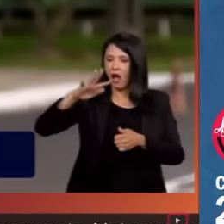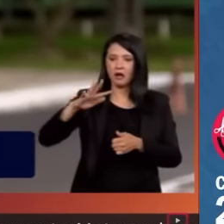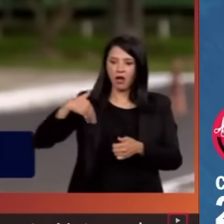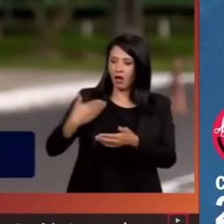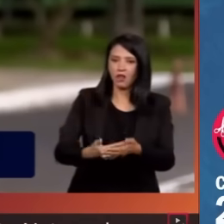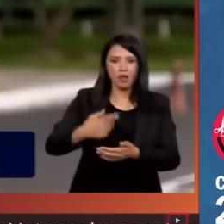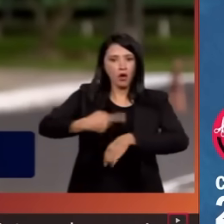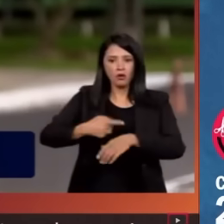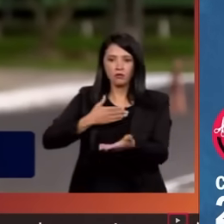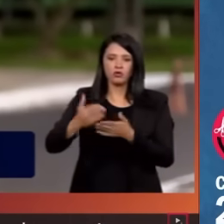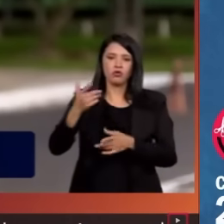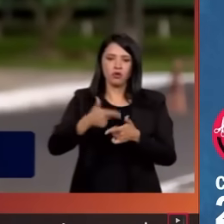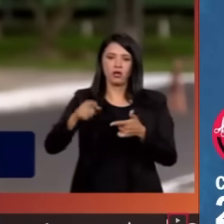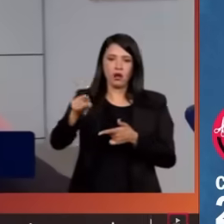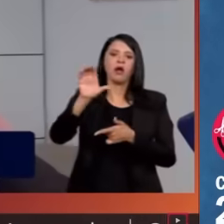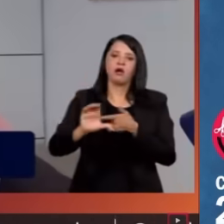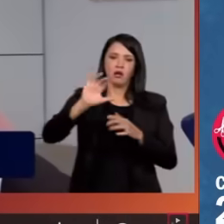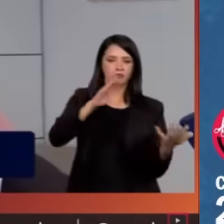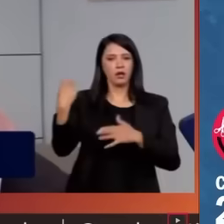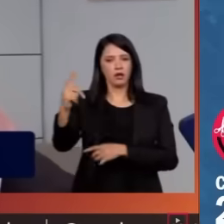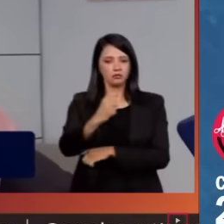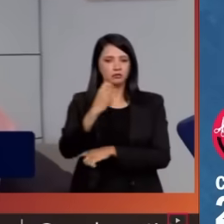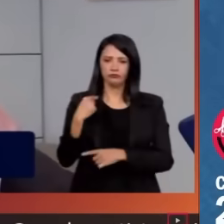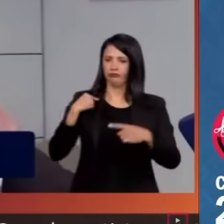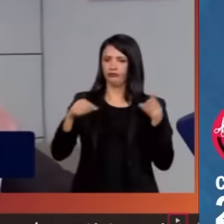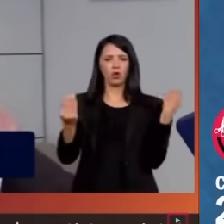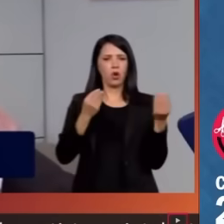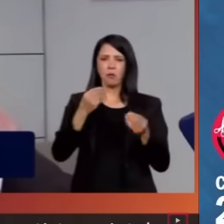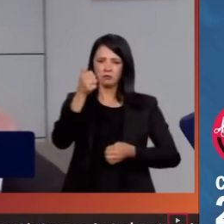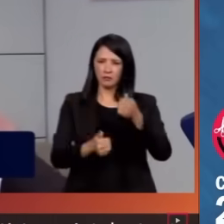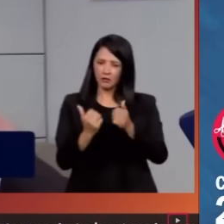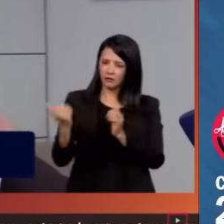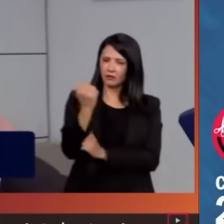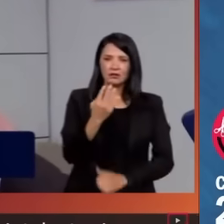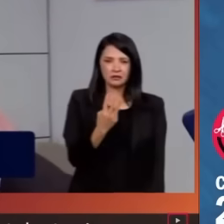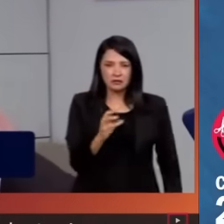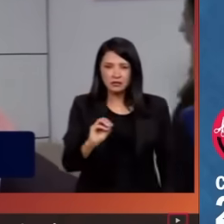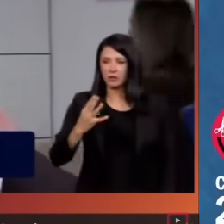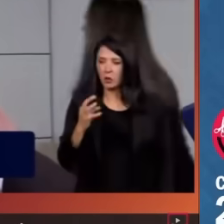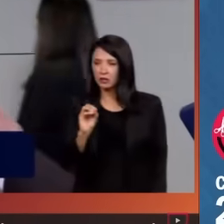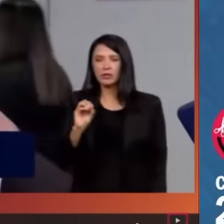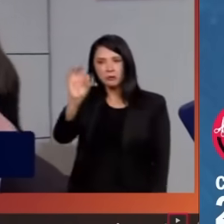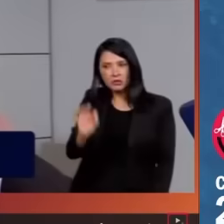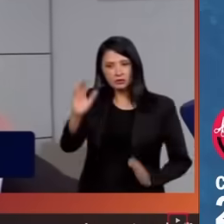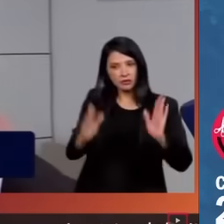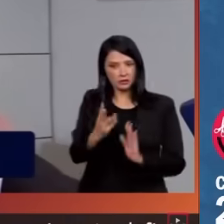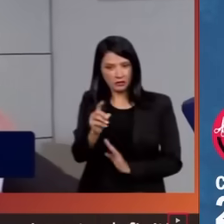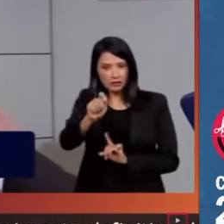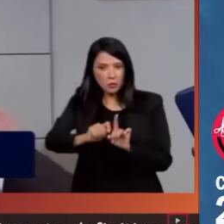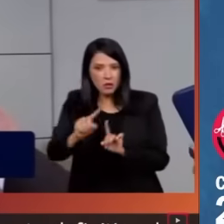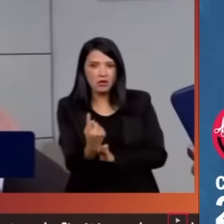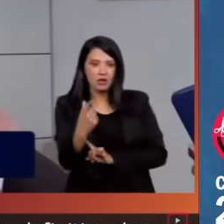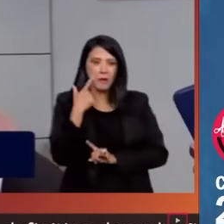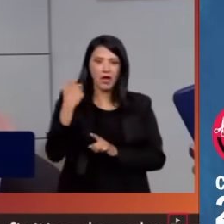logo que começou a crise climática no Rio Grande do Sul não é concebível que o arroz suba 30 40% nos últimos 30 dias diante da dificuldade